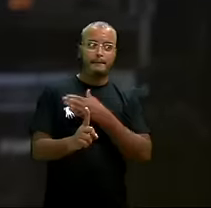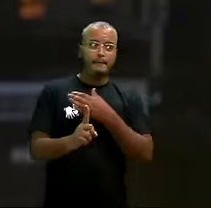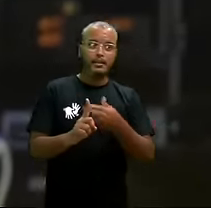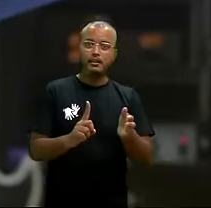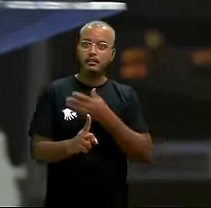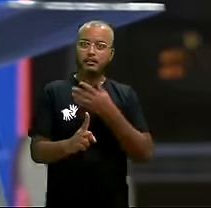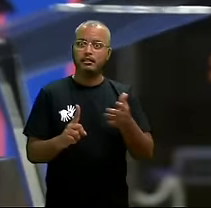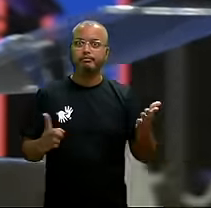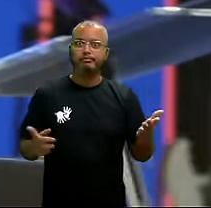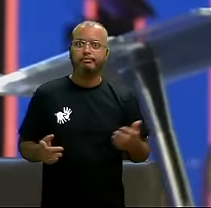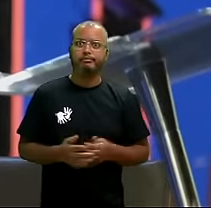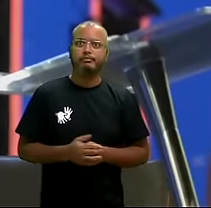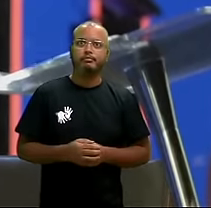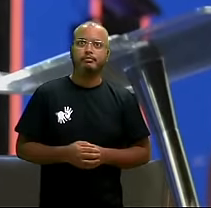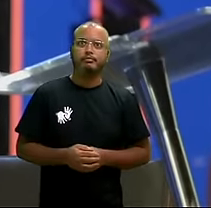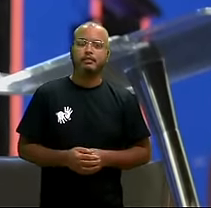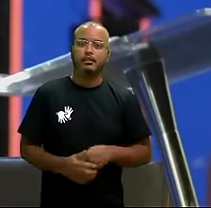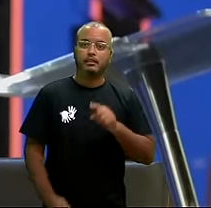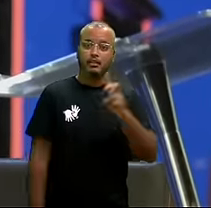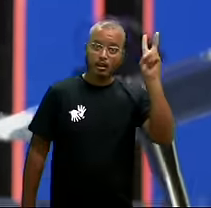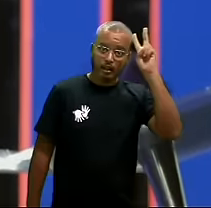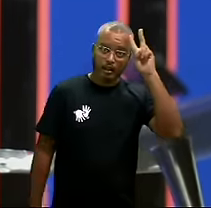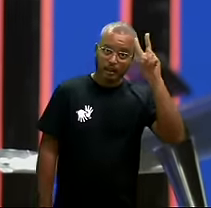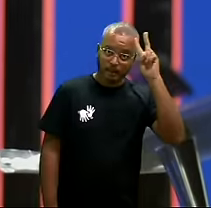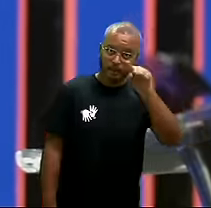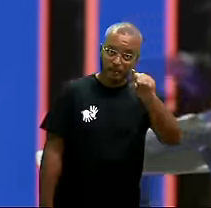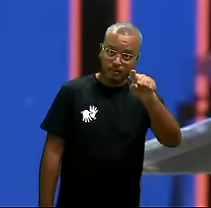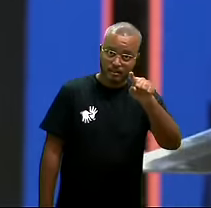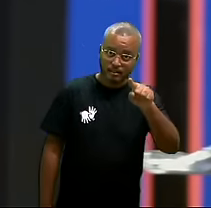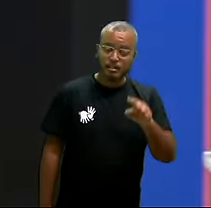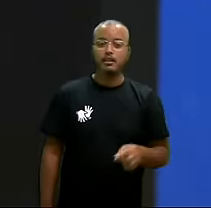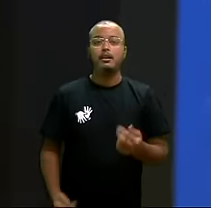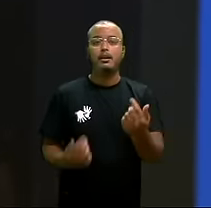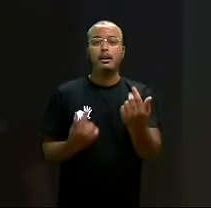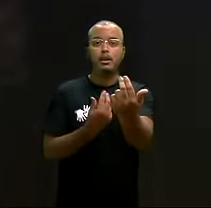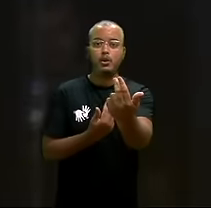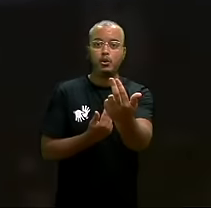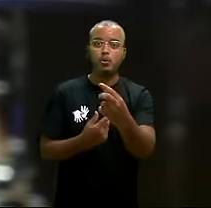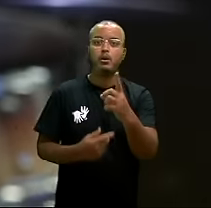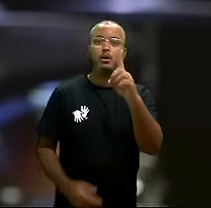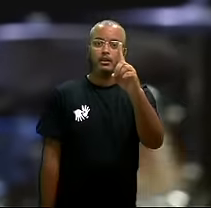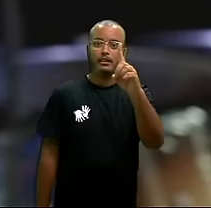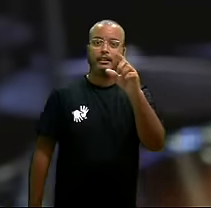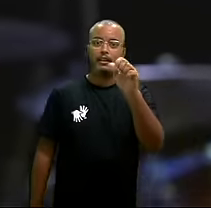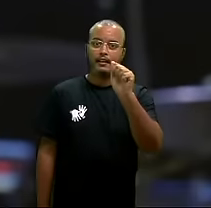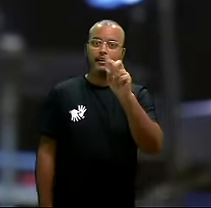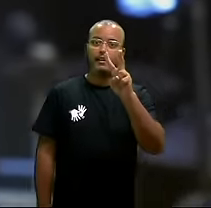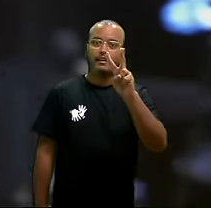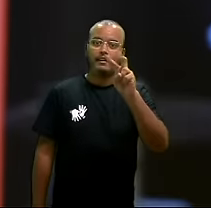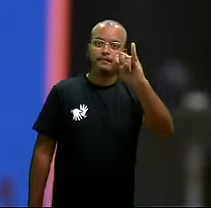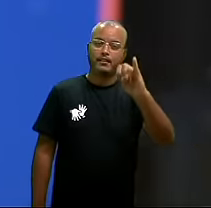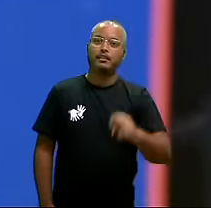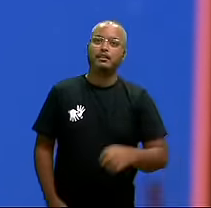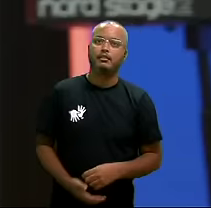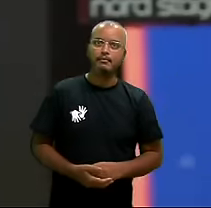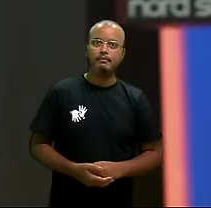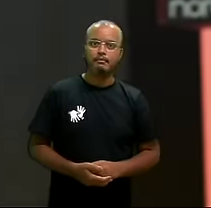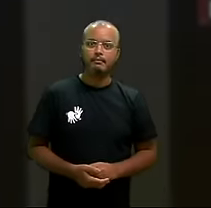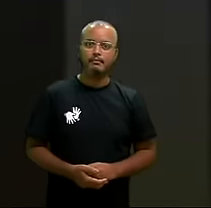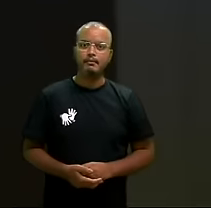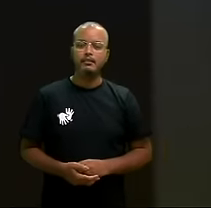Então lembra sempre do Davi, irmão. Você é Davi, tá? Davi, tem um homem segundo o coração de Deus lá, mas tem um leão também querendo